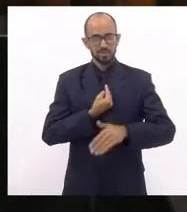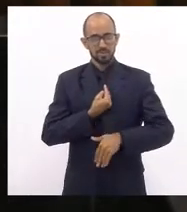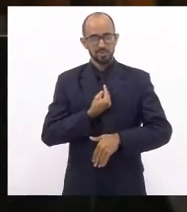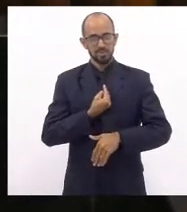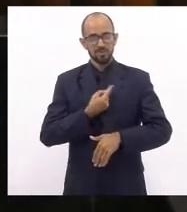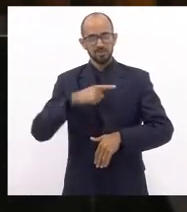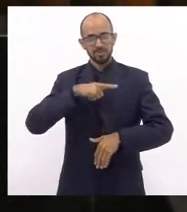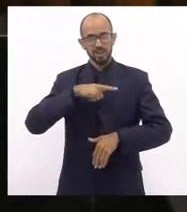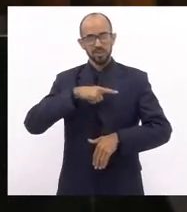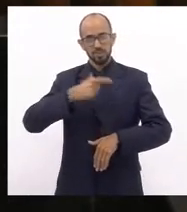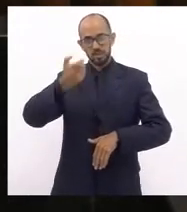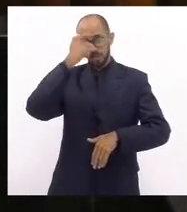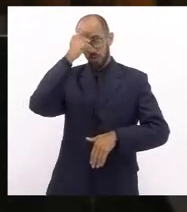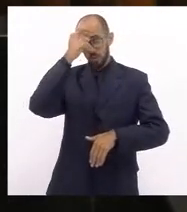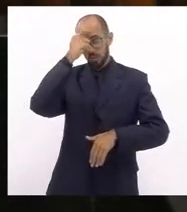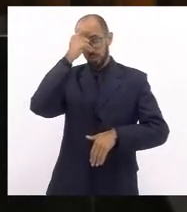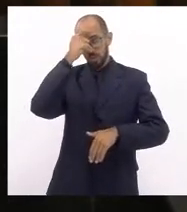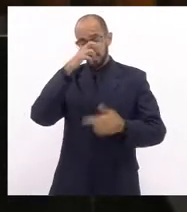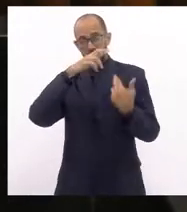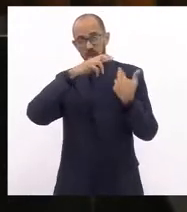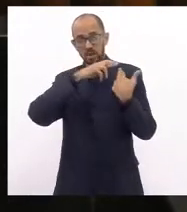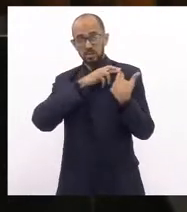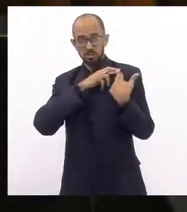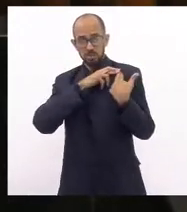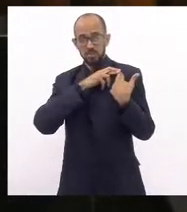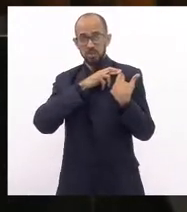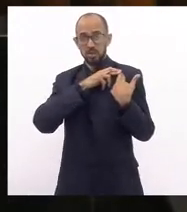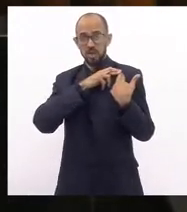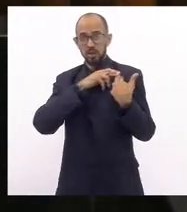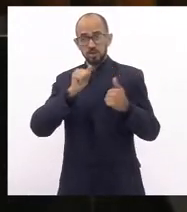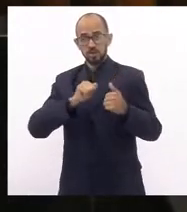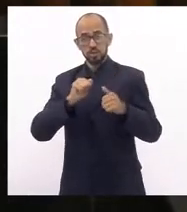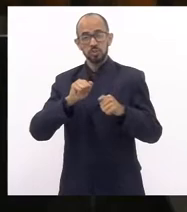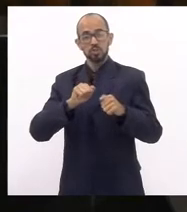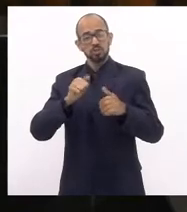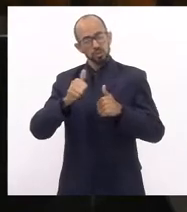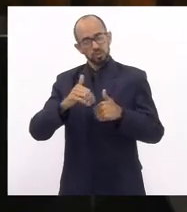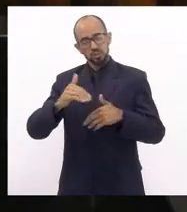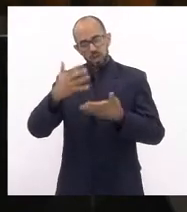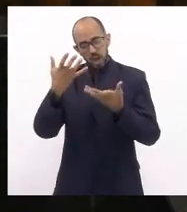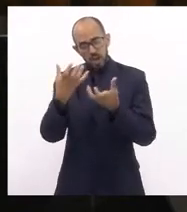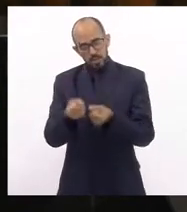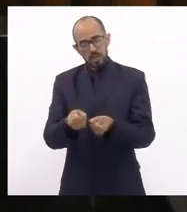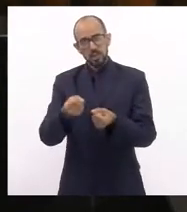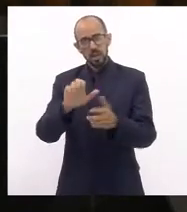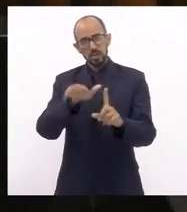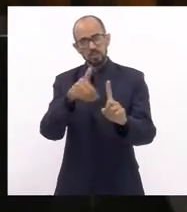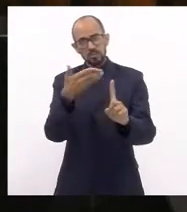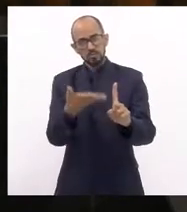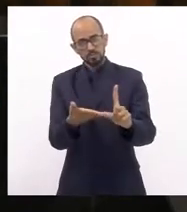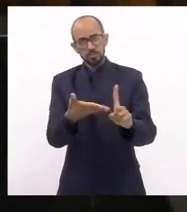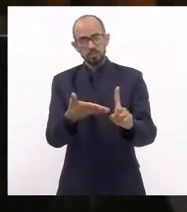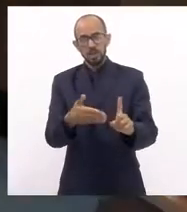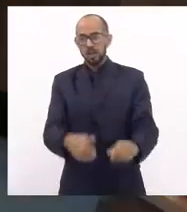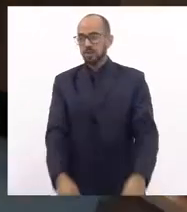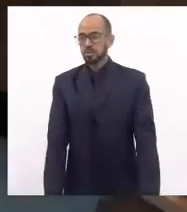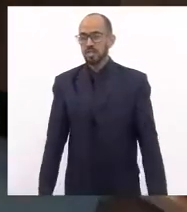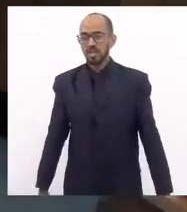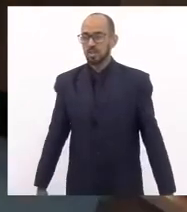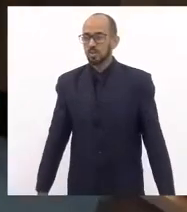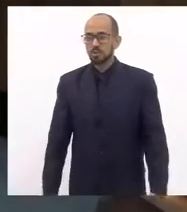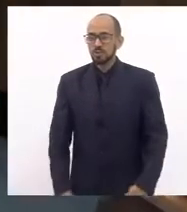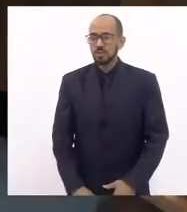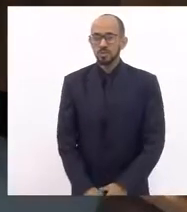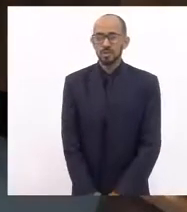essa consciência e essa responsabilidade de levar a termo essa honraria. Muito obrigado, obrigado a todos, obrigado pela deferência.